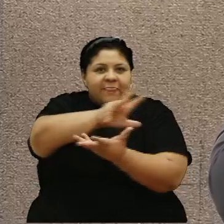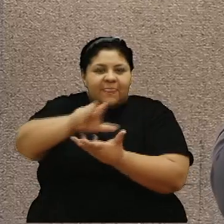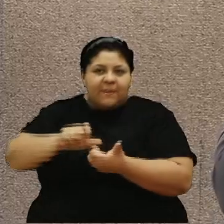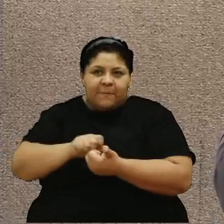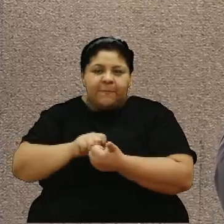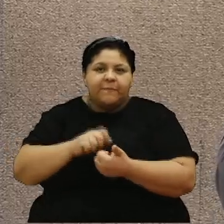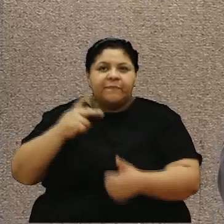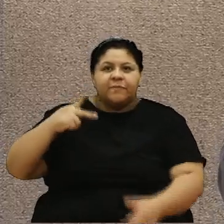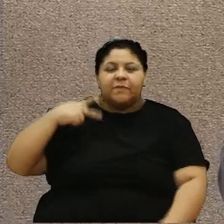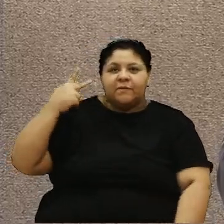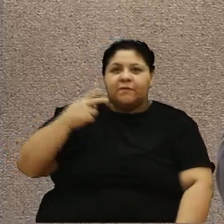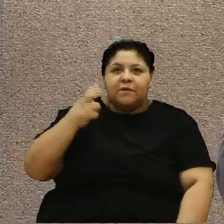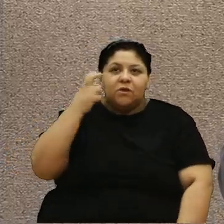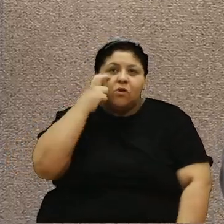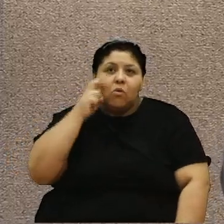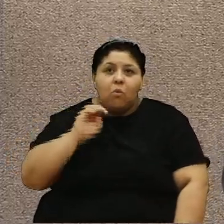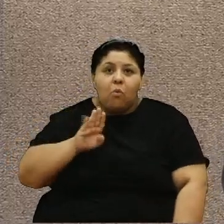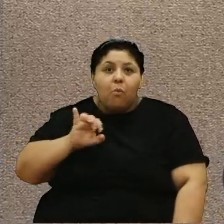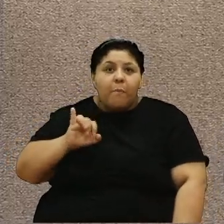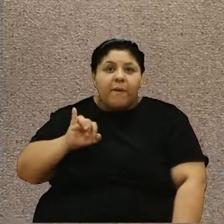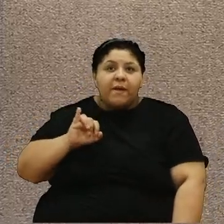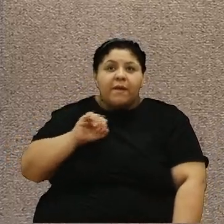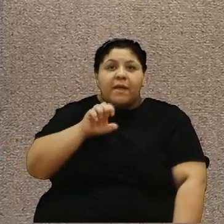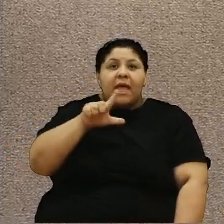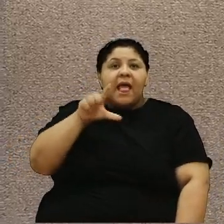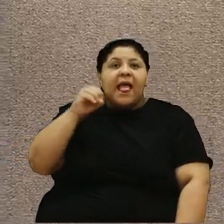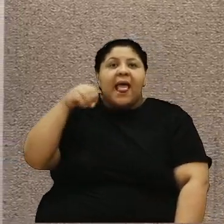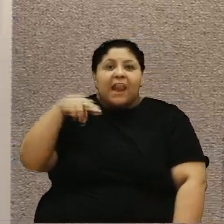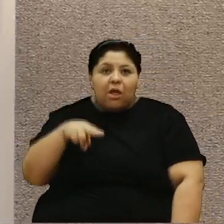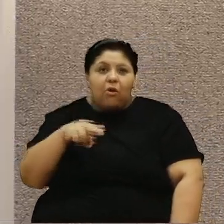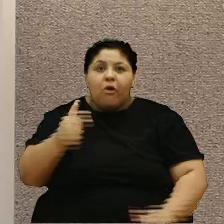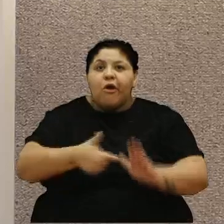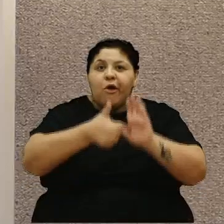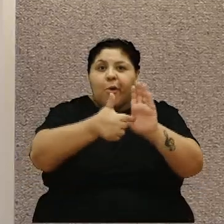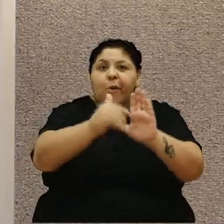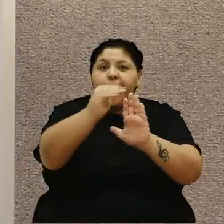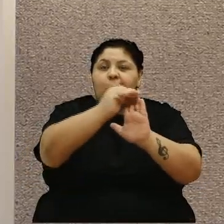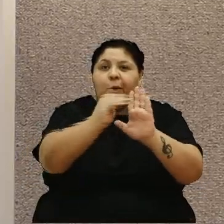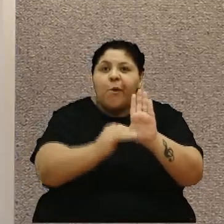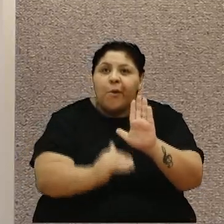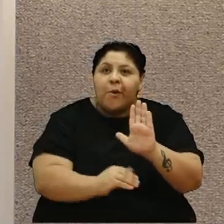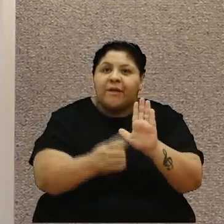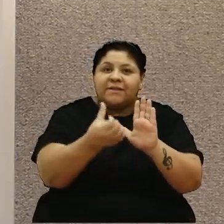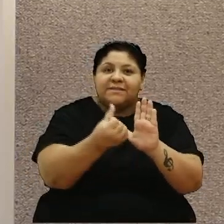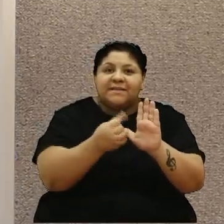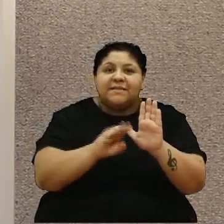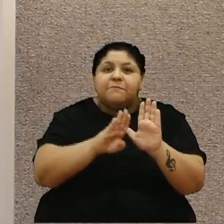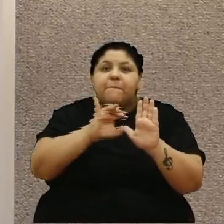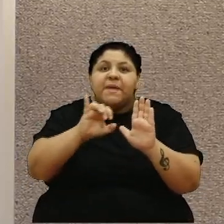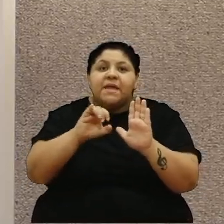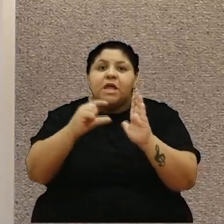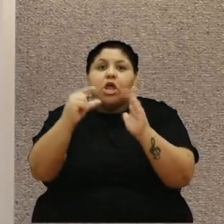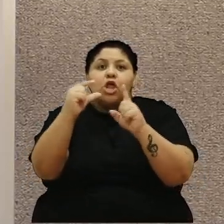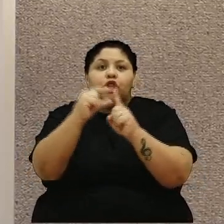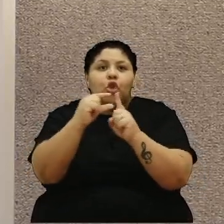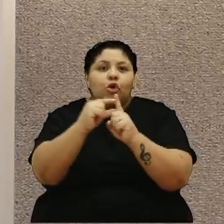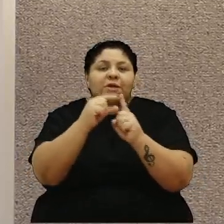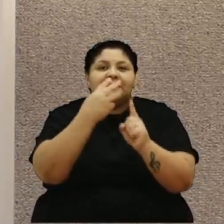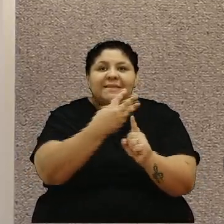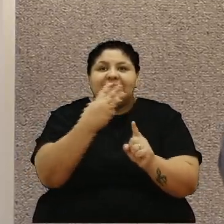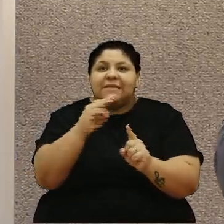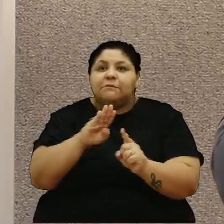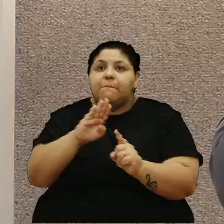Santo Fantinel, o bilionário Elon Musk, o mais rico do mundo, apresentou um plano para a ONU de 6 bilhões de dólares, 33 bilhões de